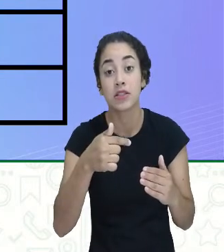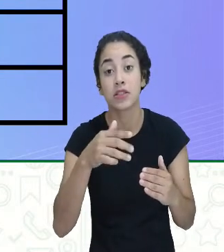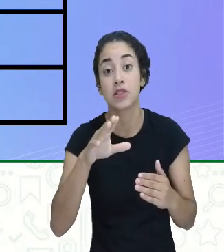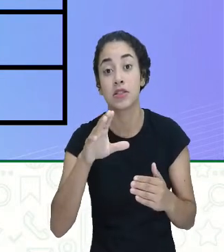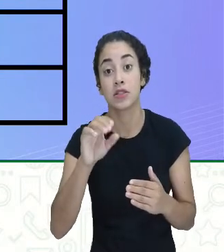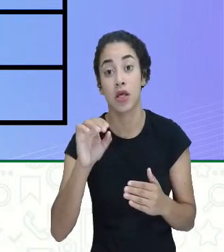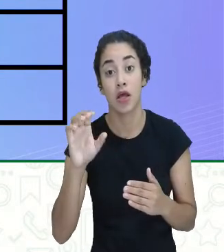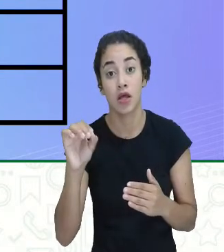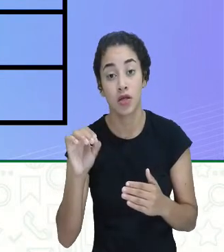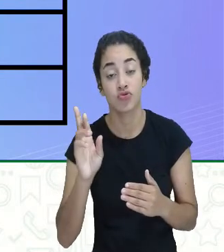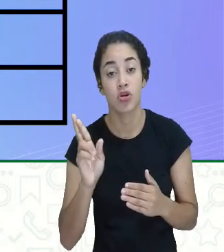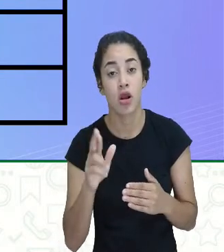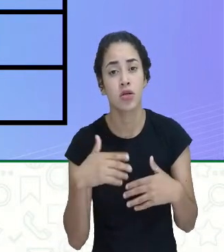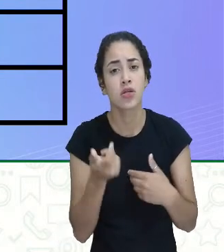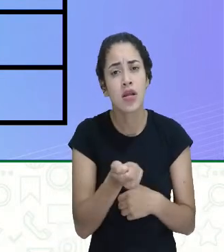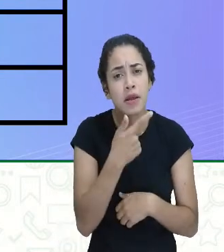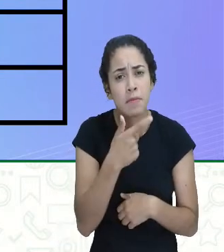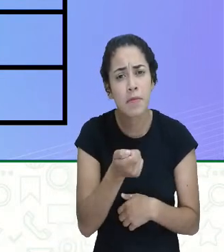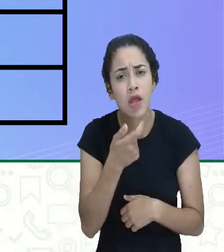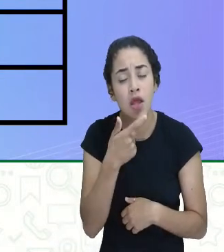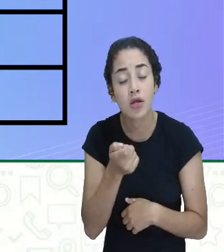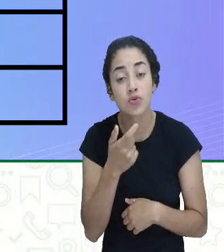700, os remédios,